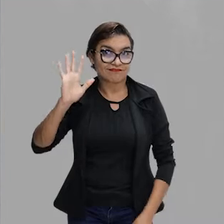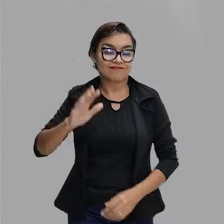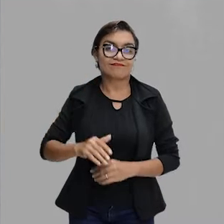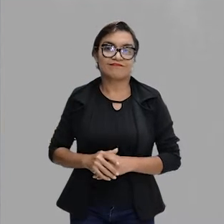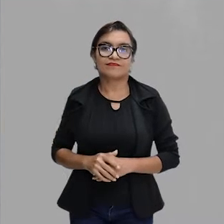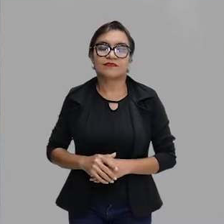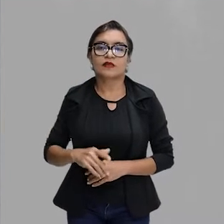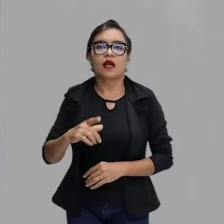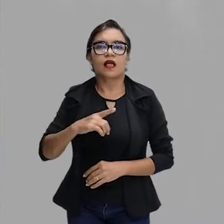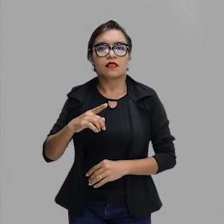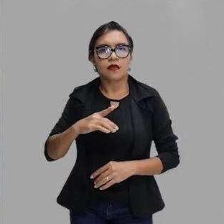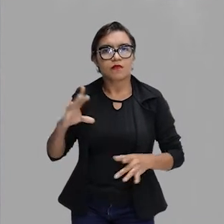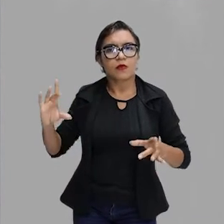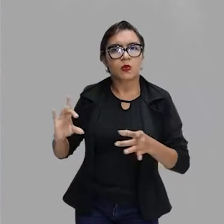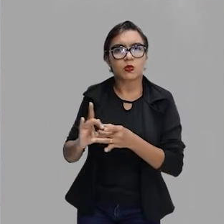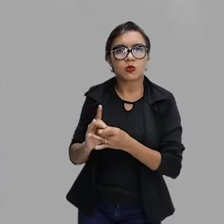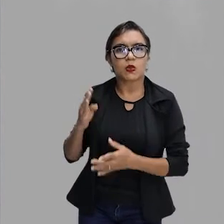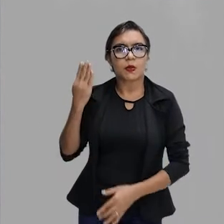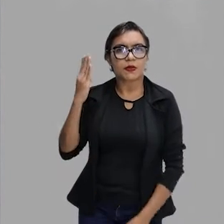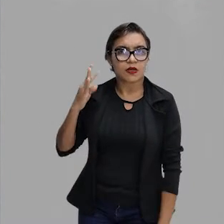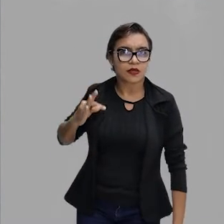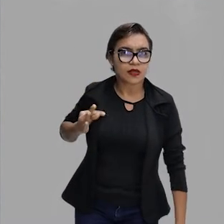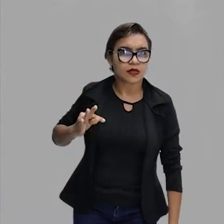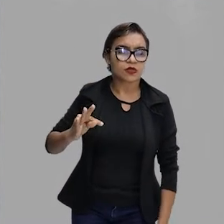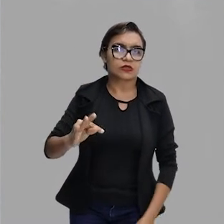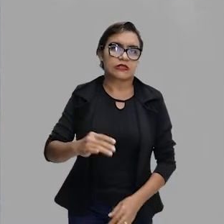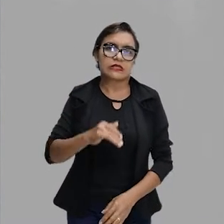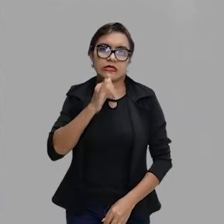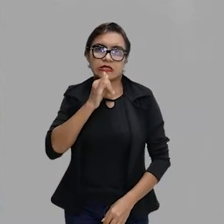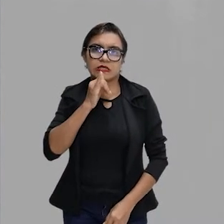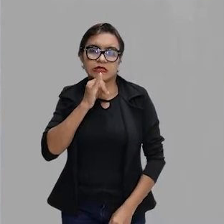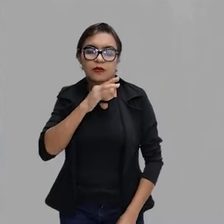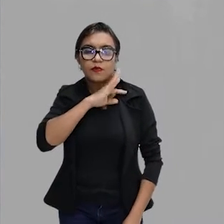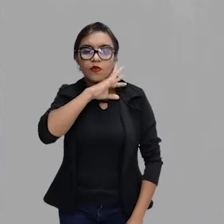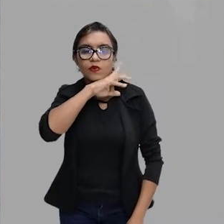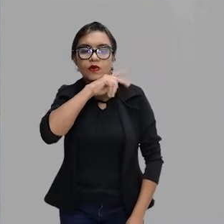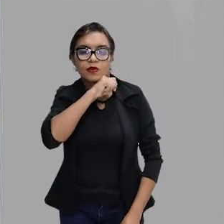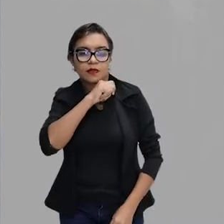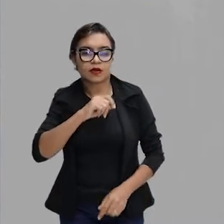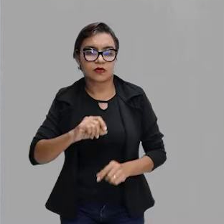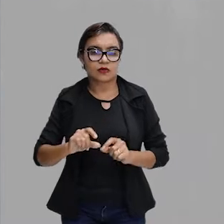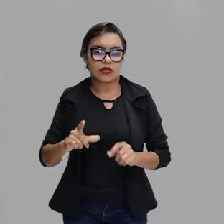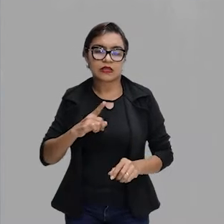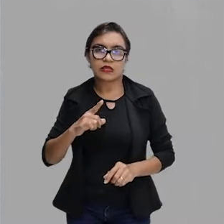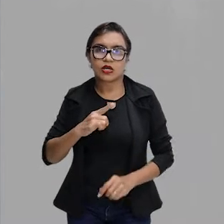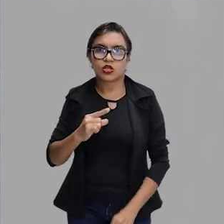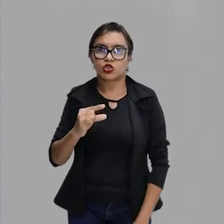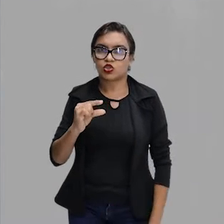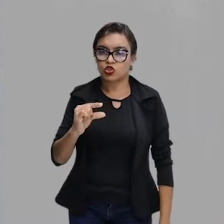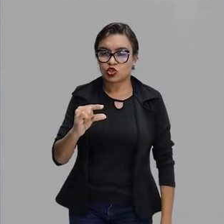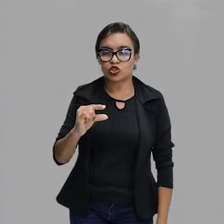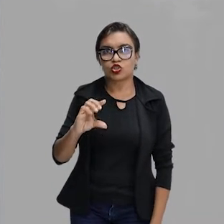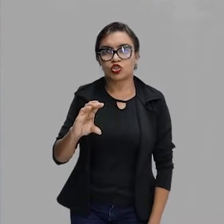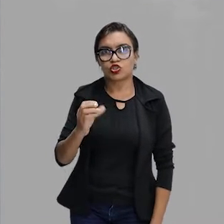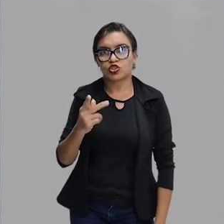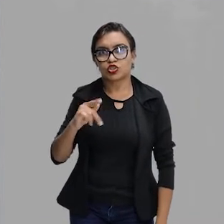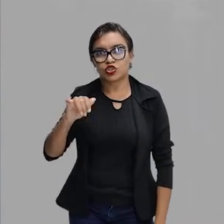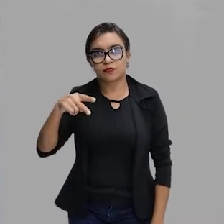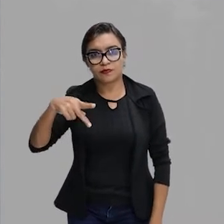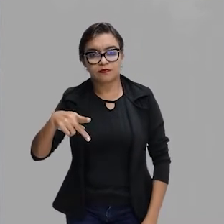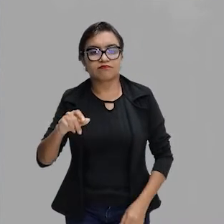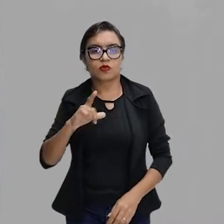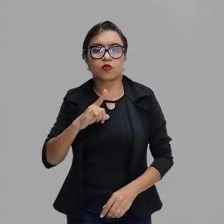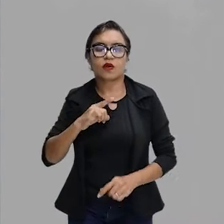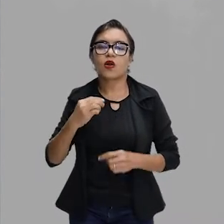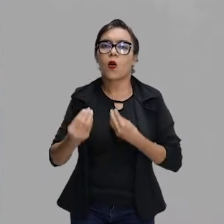isso aqui é fruto da biotecnologia. Por exemplo, o animal, eles colocam, por exemplo, chips dentro do animal, né? O animal ingere. Para quê? Né?